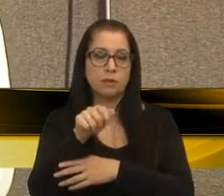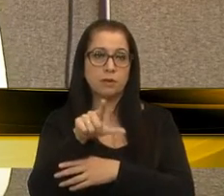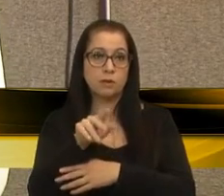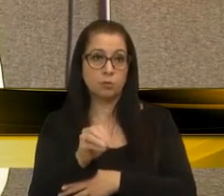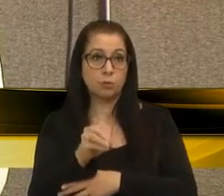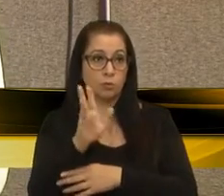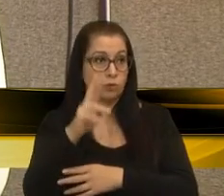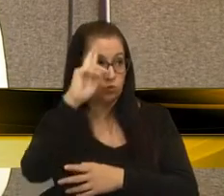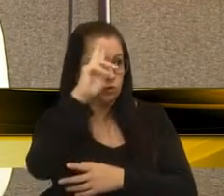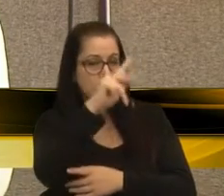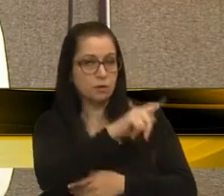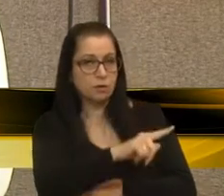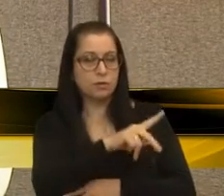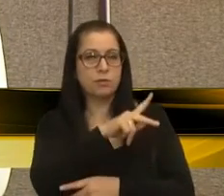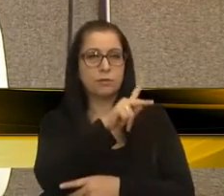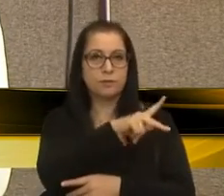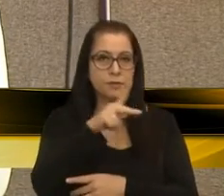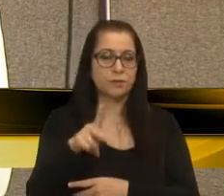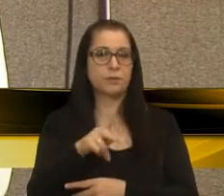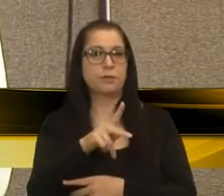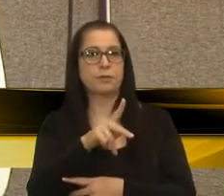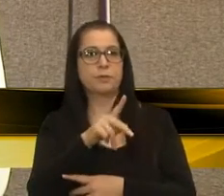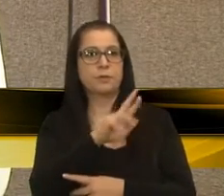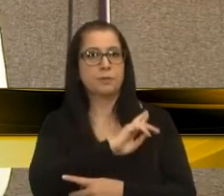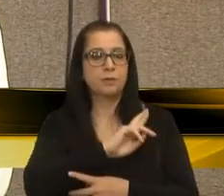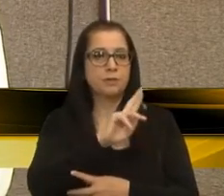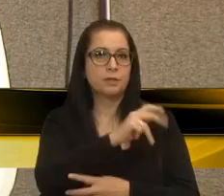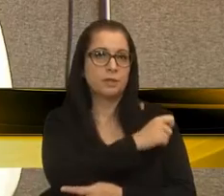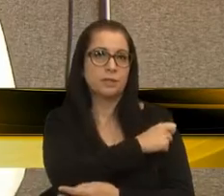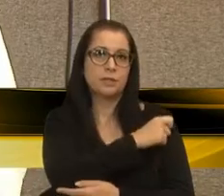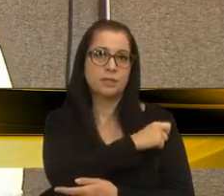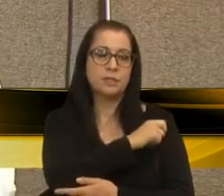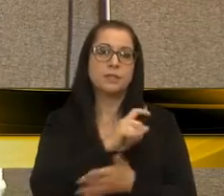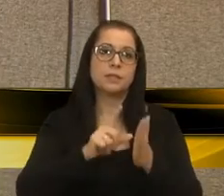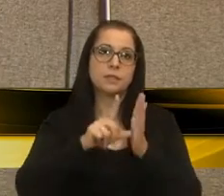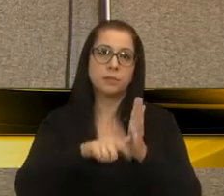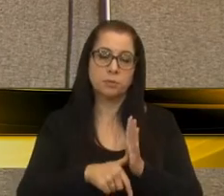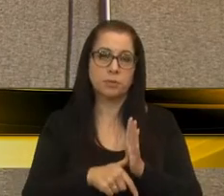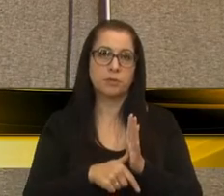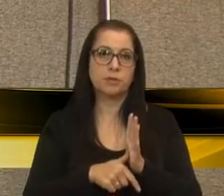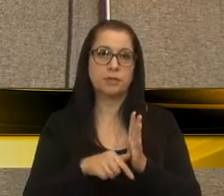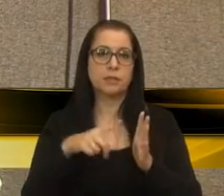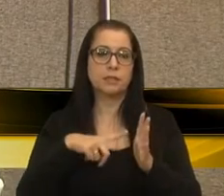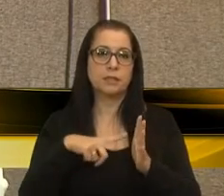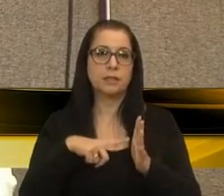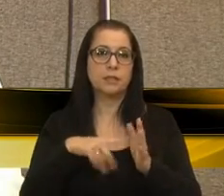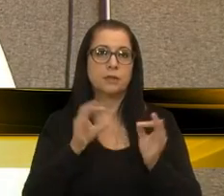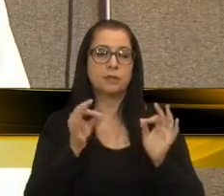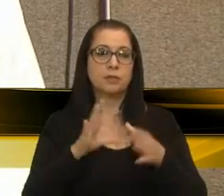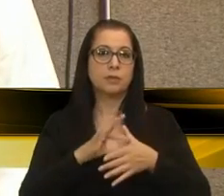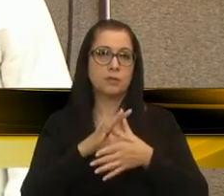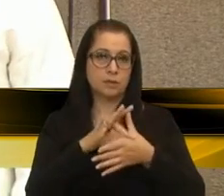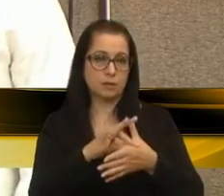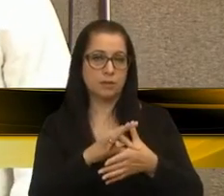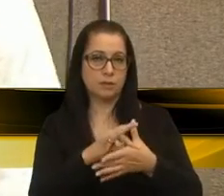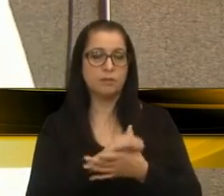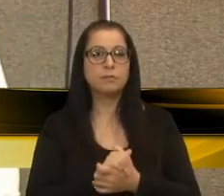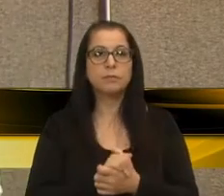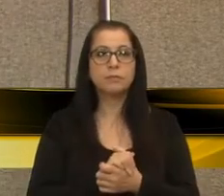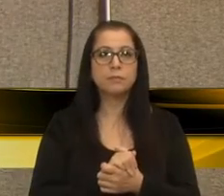aqui hoje a diretora, temos aqui professores representando os alunos, que depois nós temos aí um acordo de